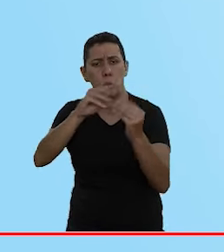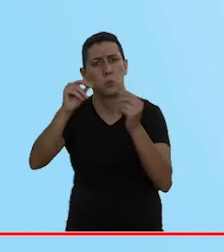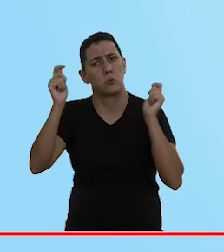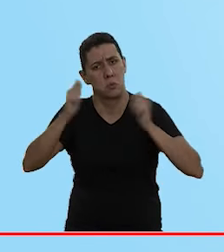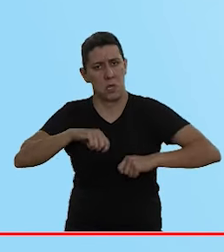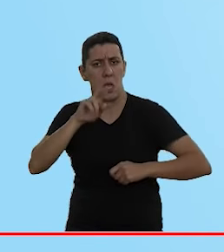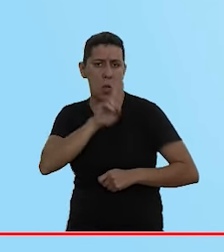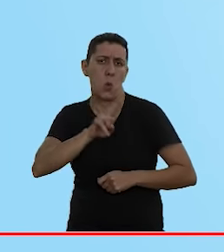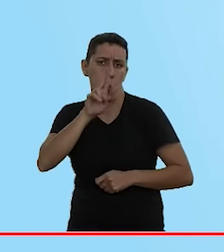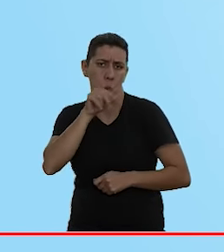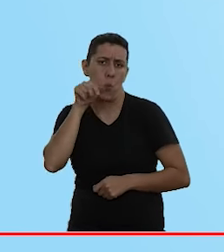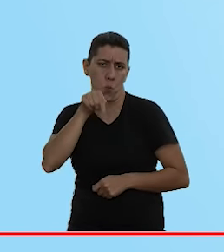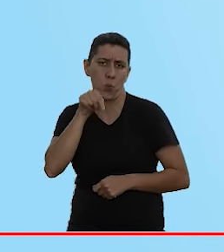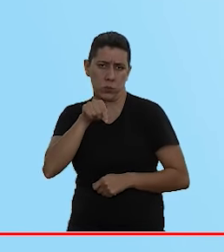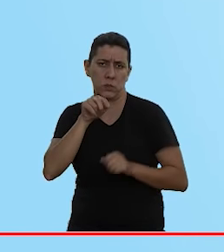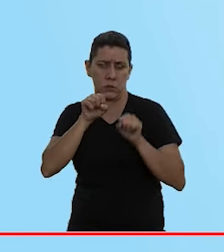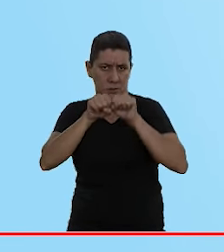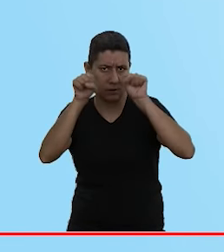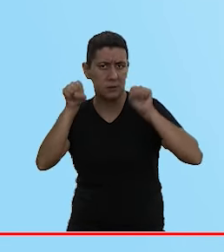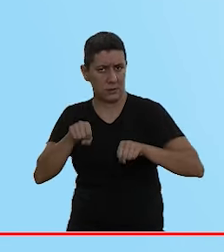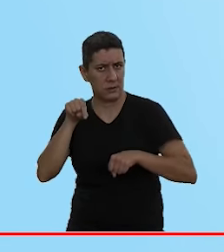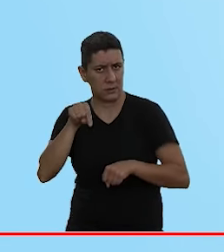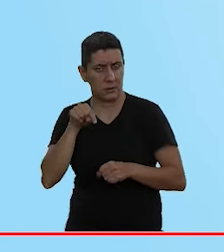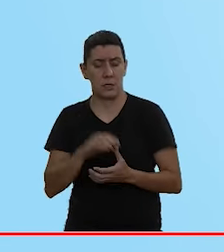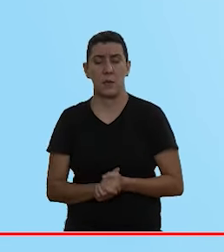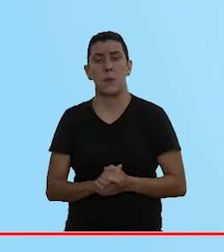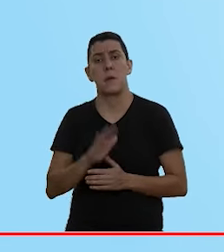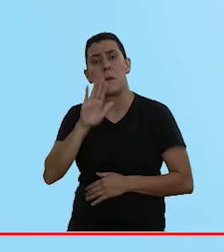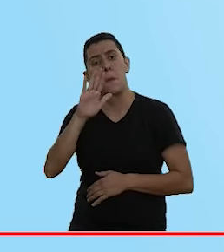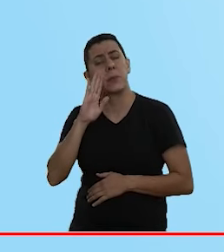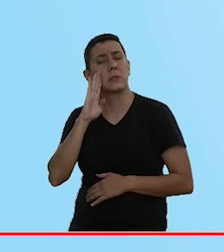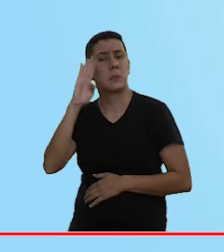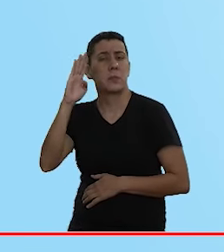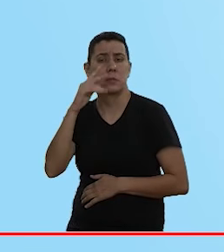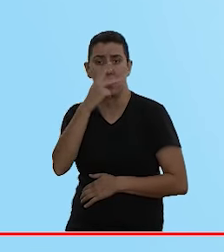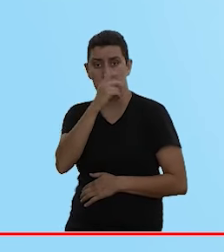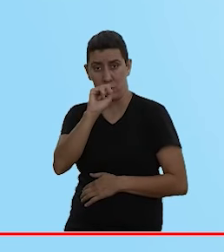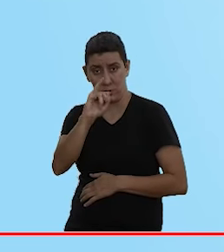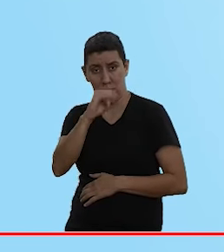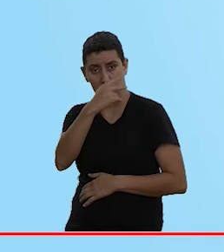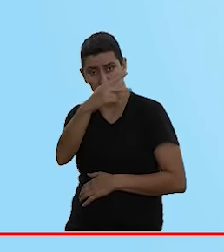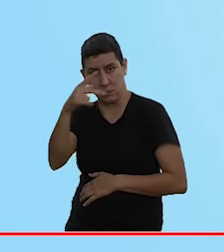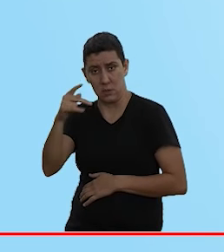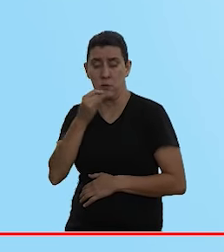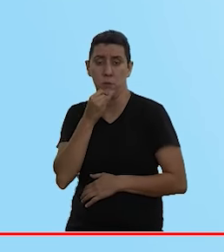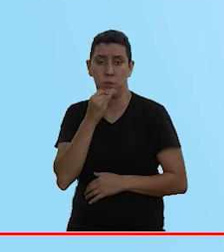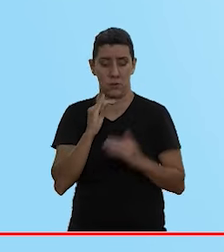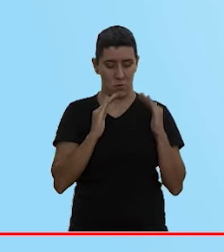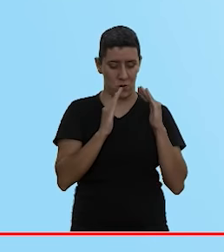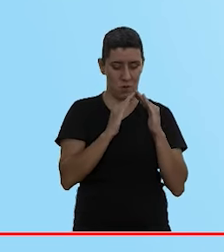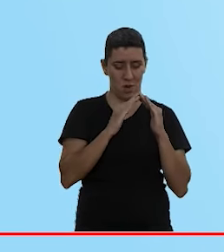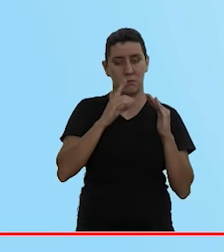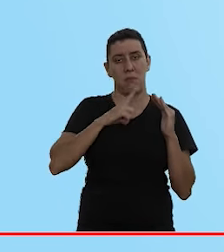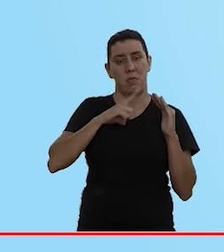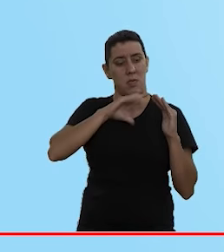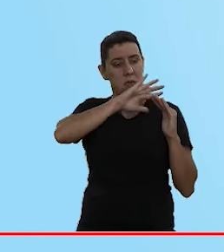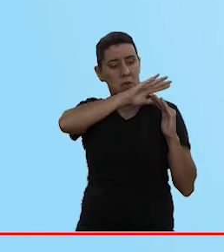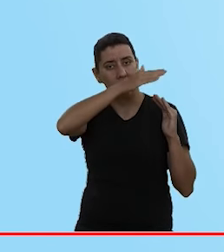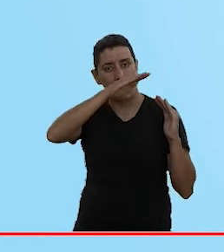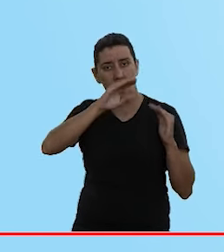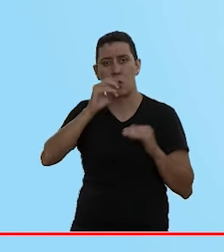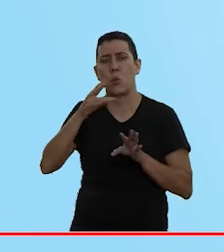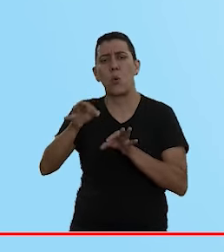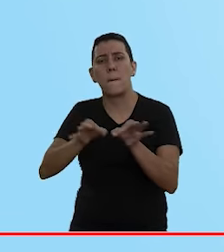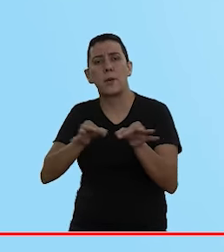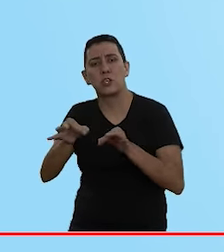você tiver uma questão de telhado, né? Você, quando está fazendo plantas em telhados, você muitas vezes não